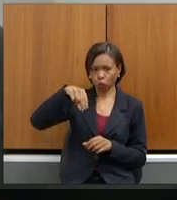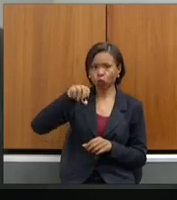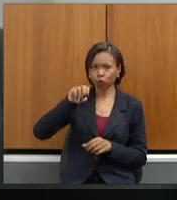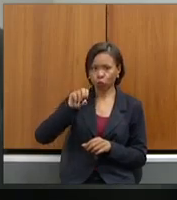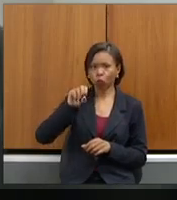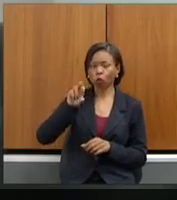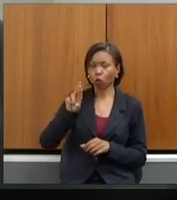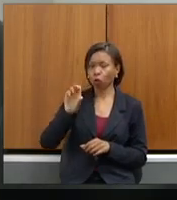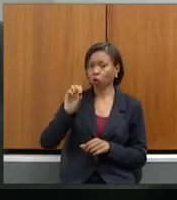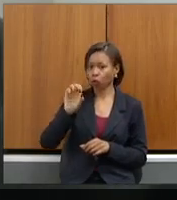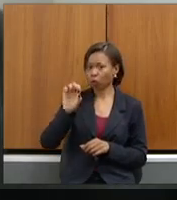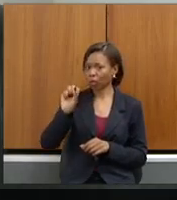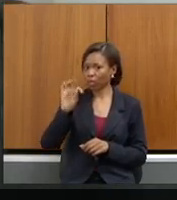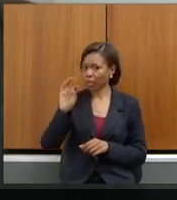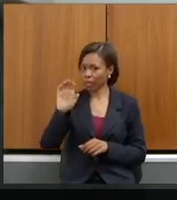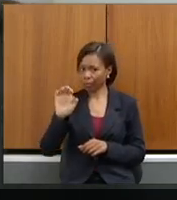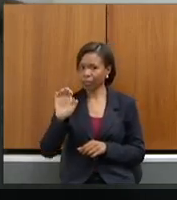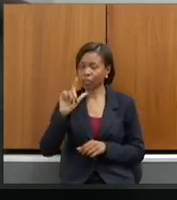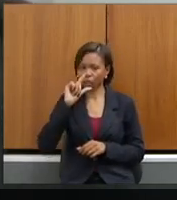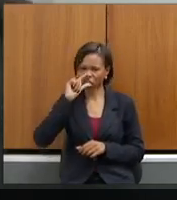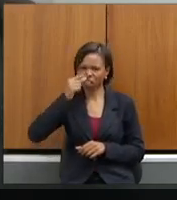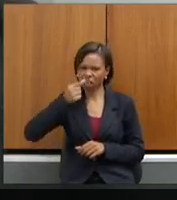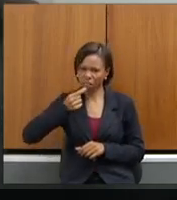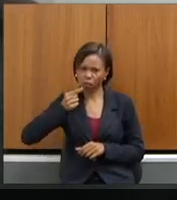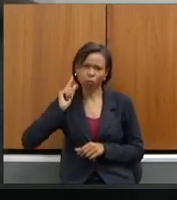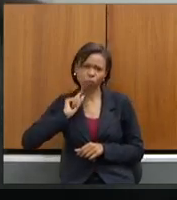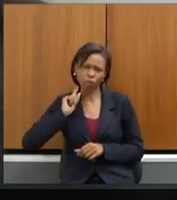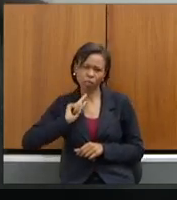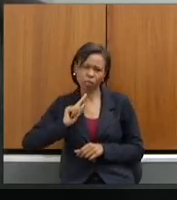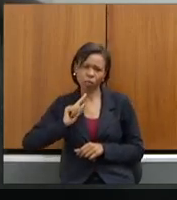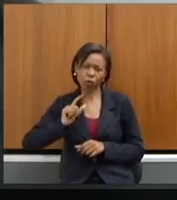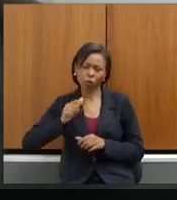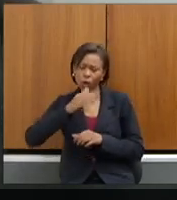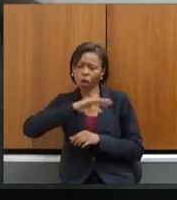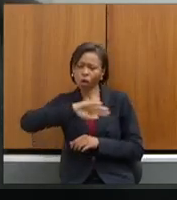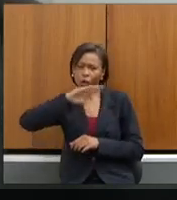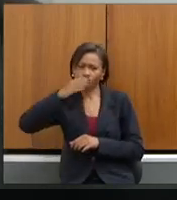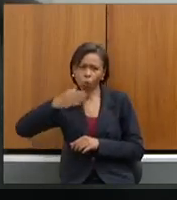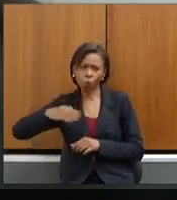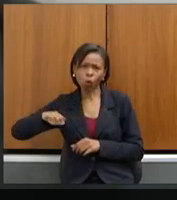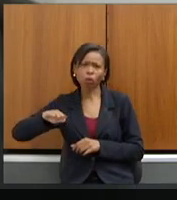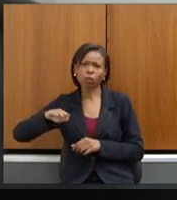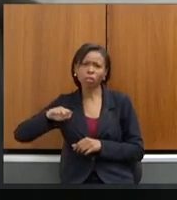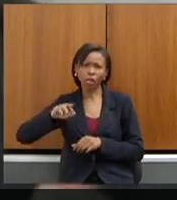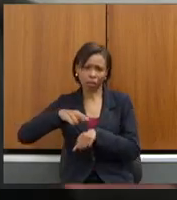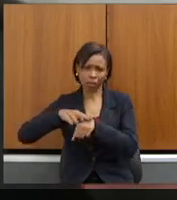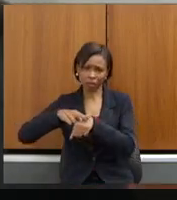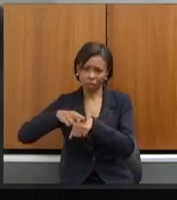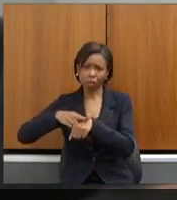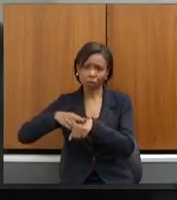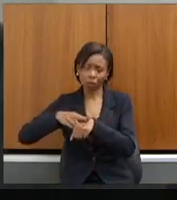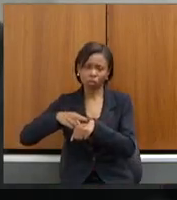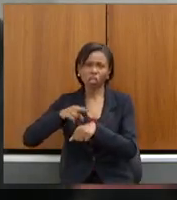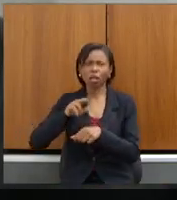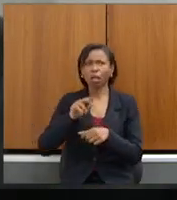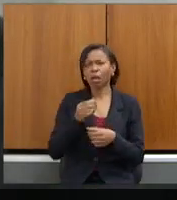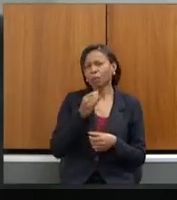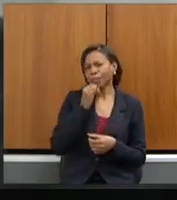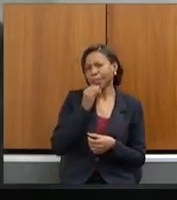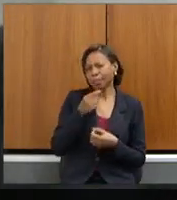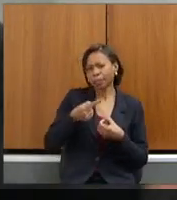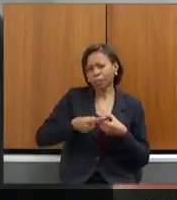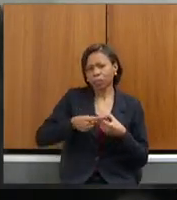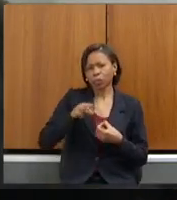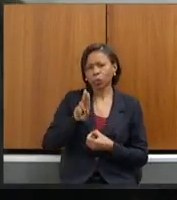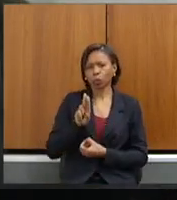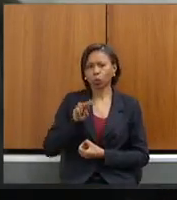treino primeiro treino da coxa É só esse é o nosso está ou Nair que é